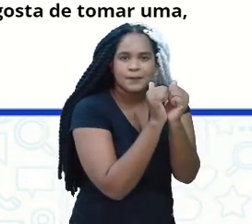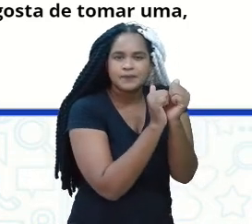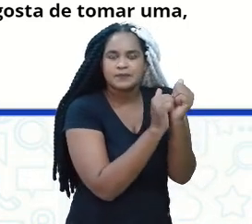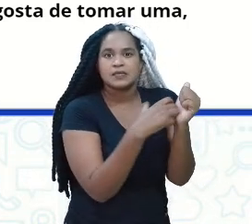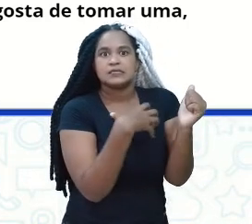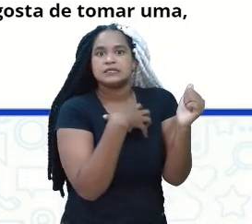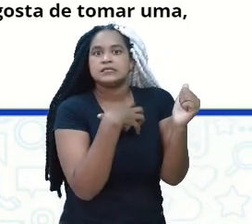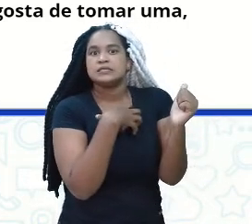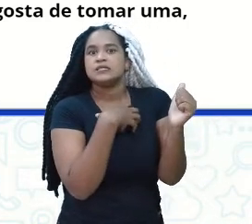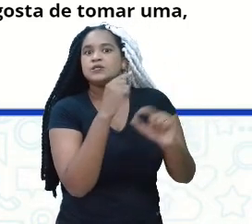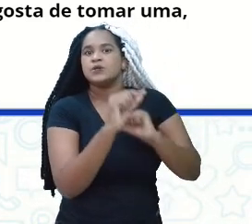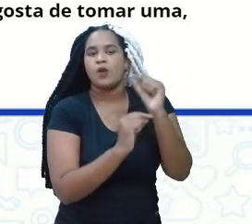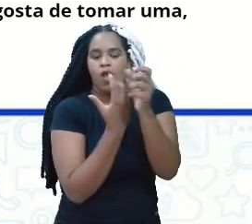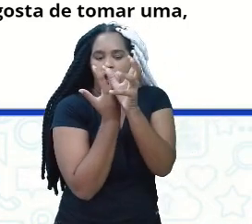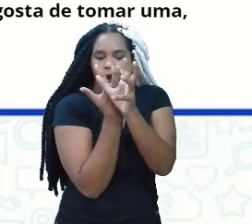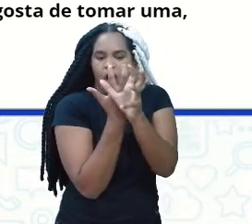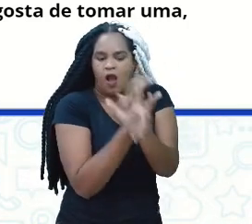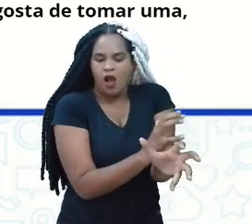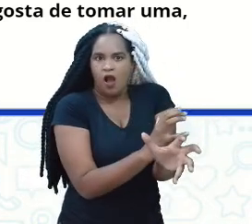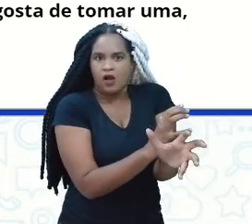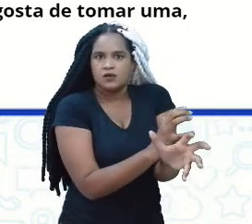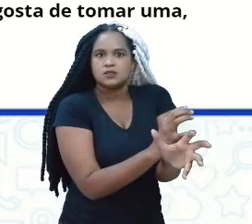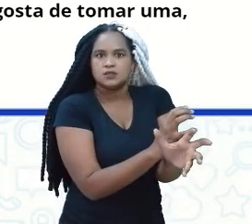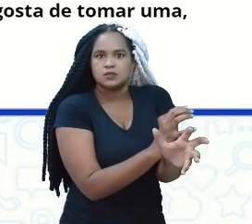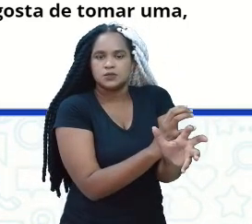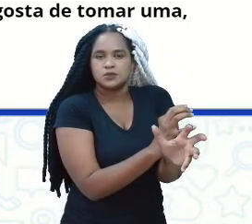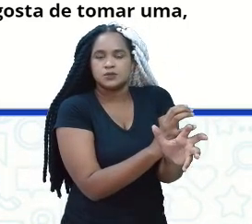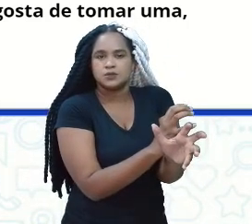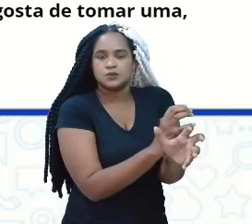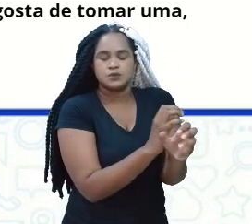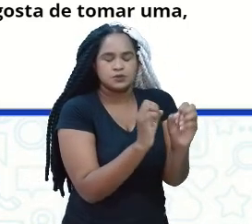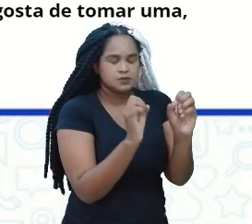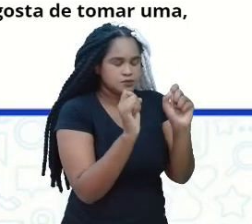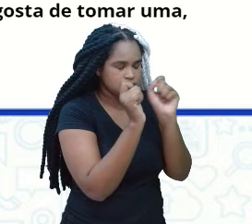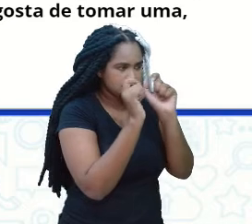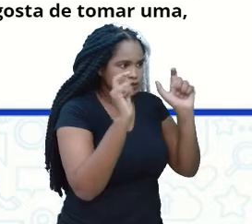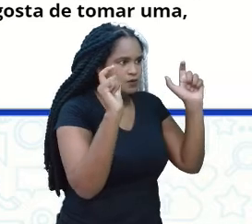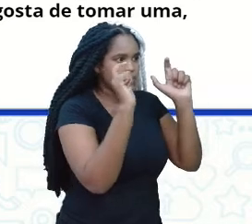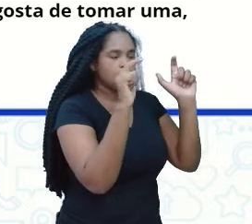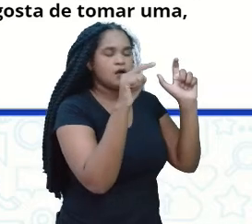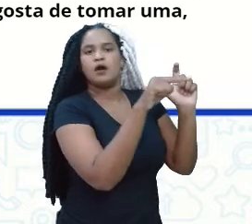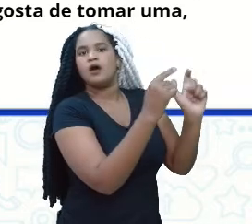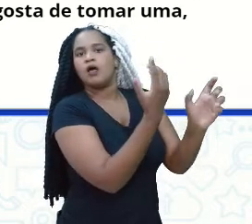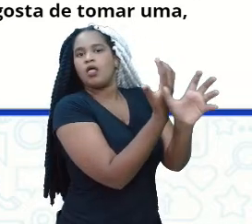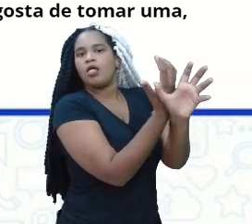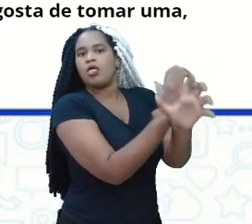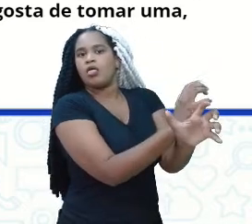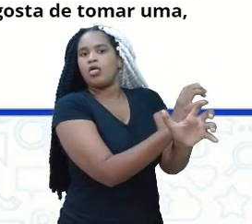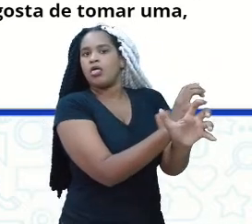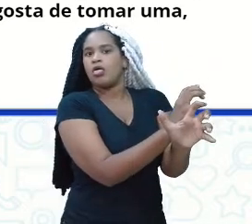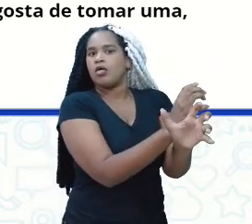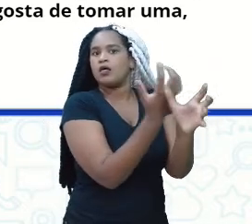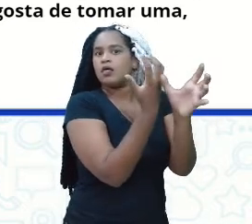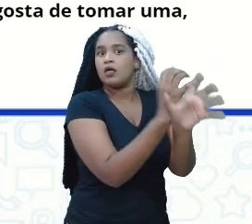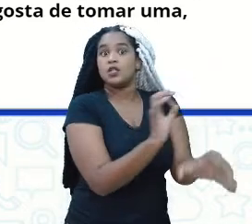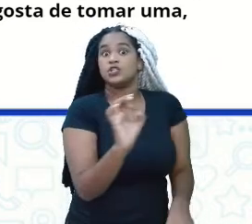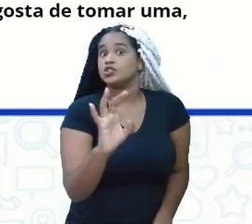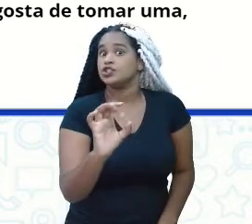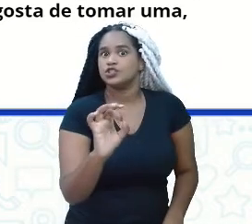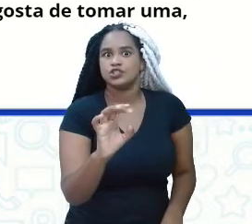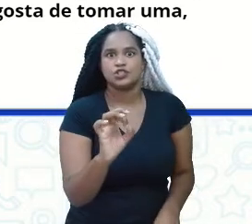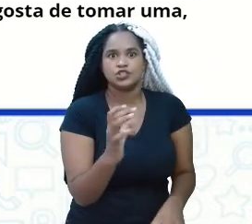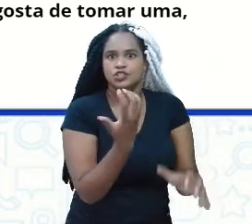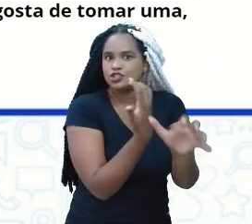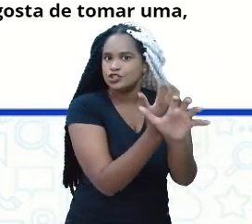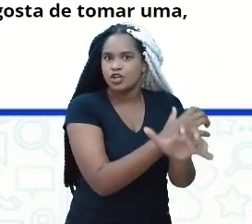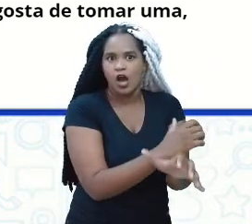sentiu ossos pontiagudos. Quando abriu os olhos, viu que era só uma caveira em sua